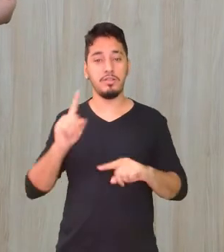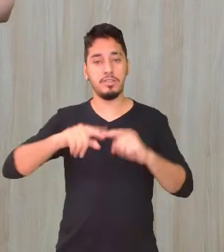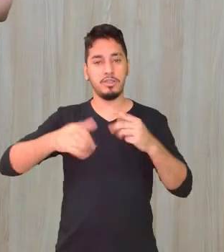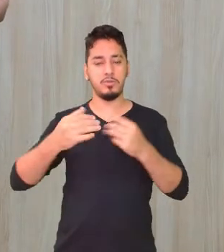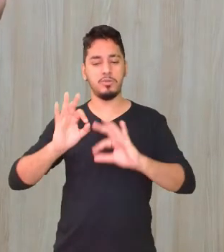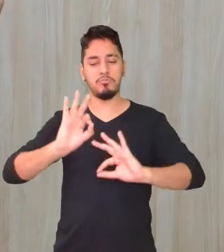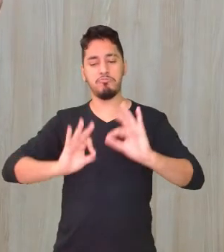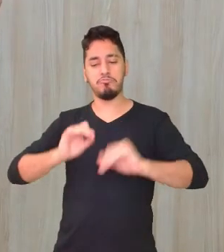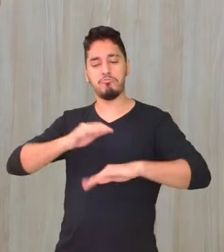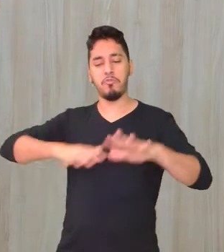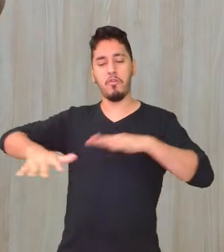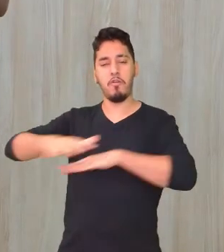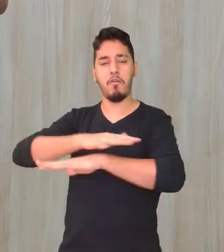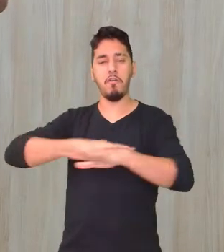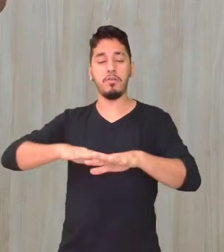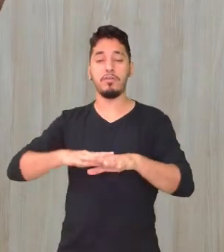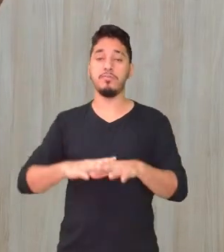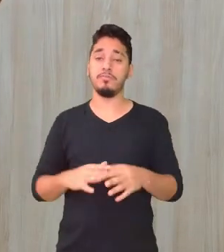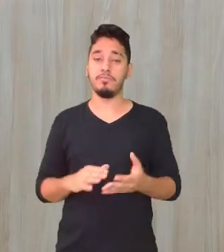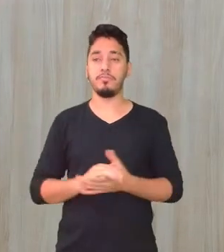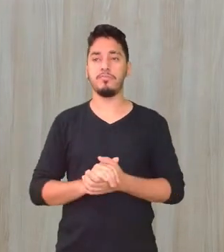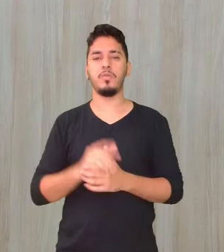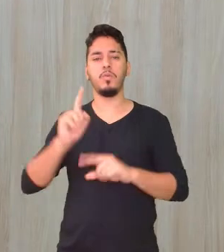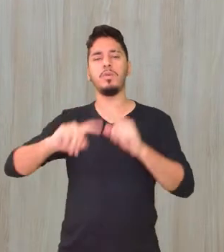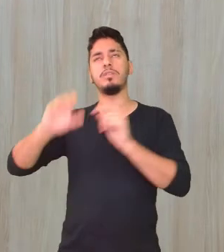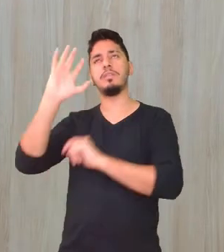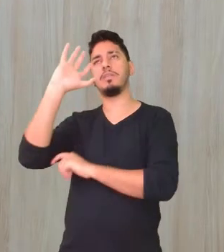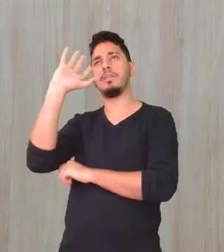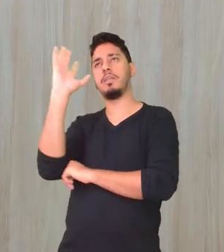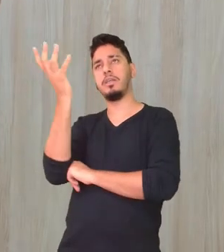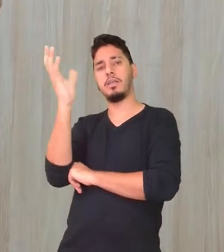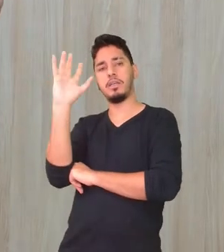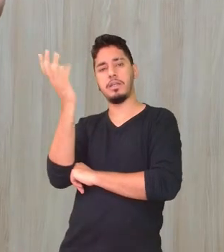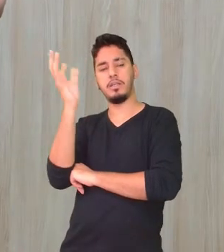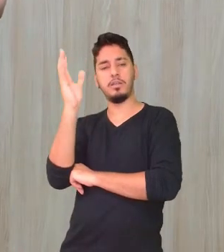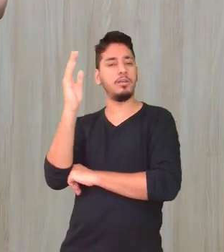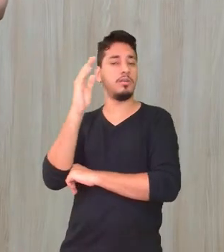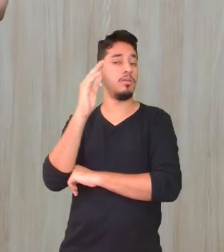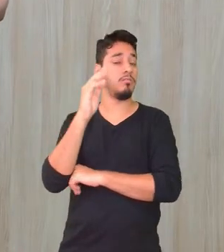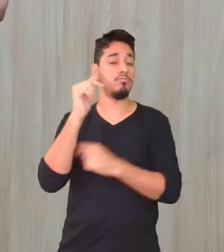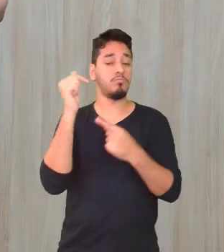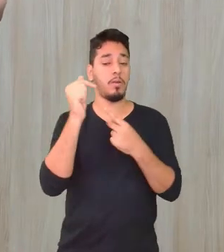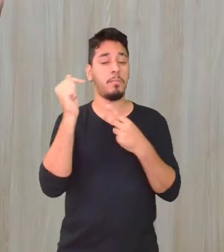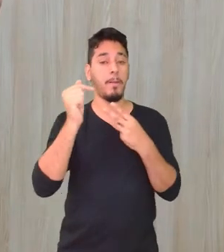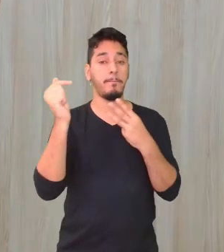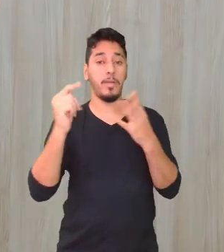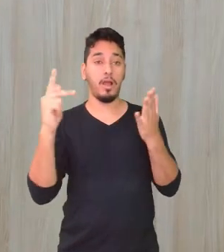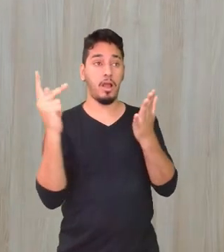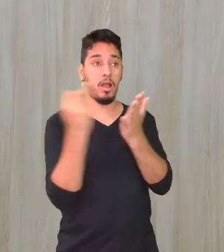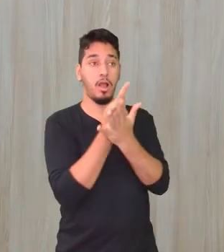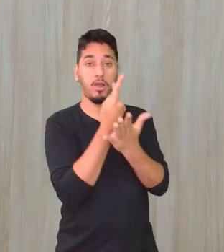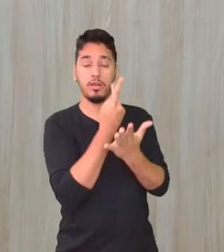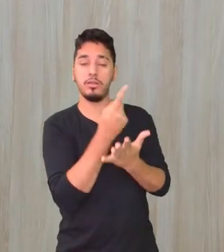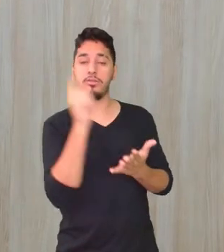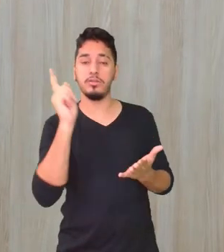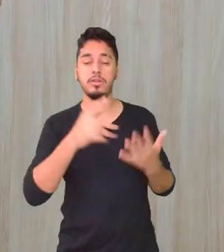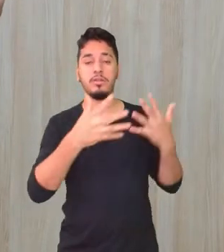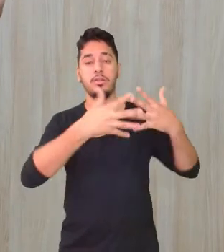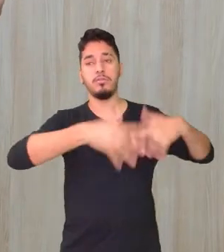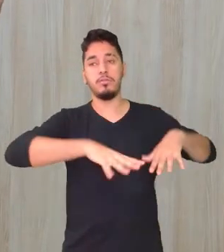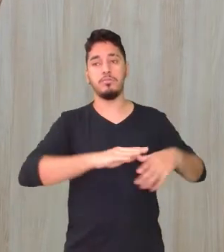Gilson? Exatamente. Então, fenômenos climáticos, tá certo? Todos esses fenômenos são os fenômenos naturais.